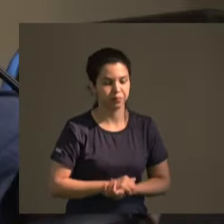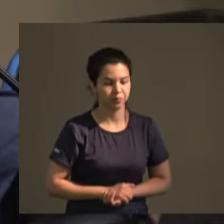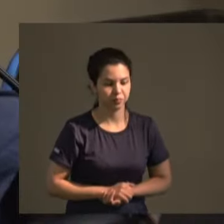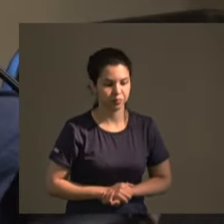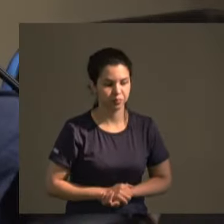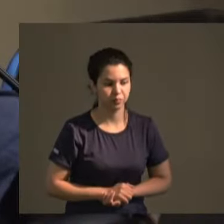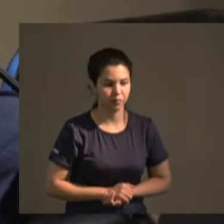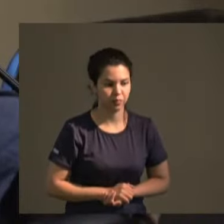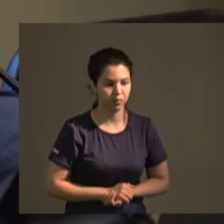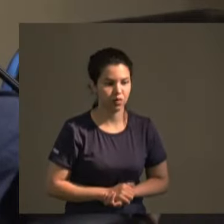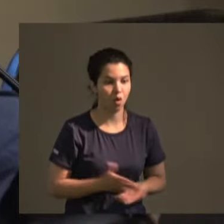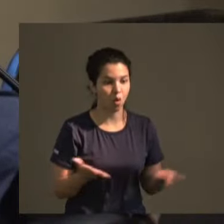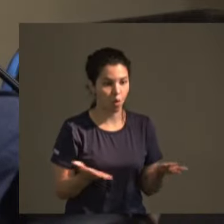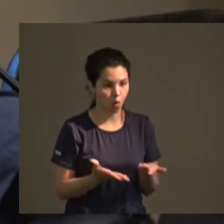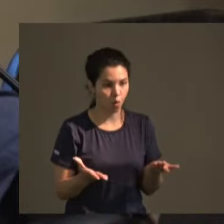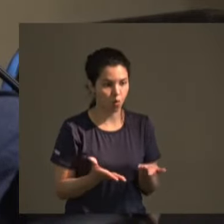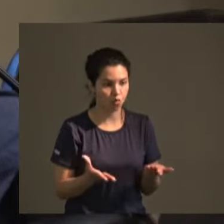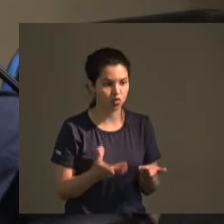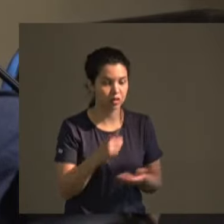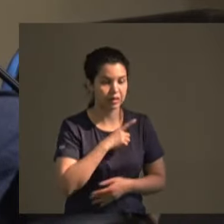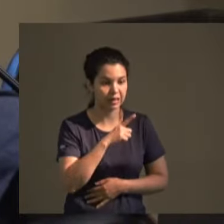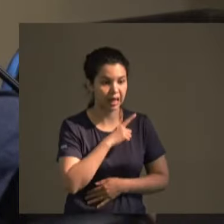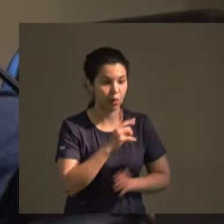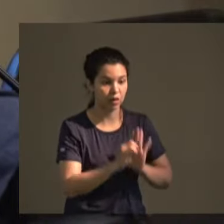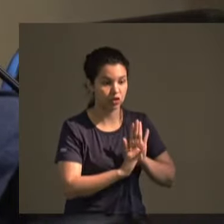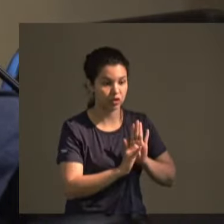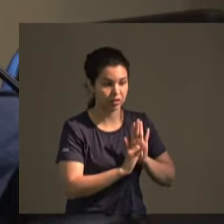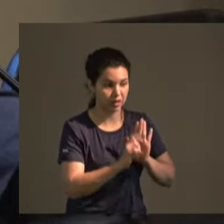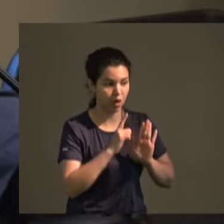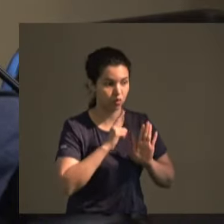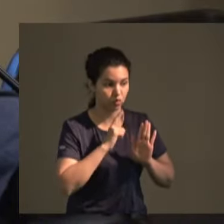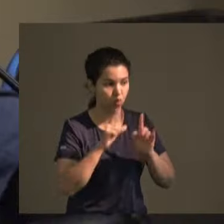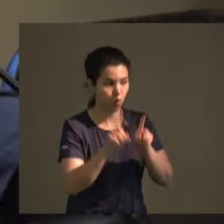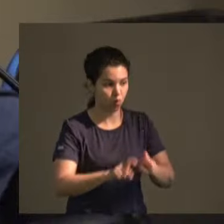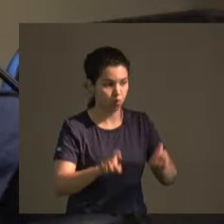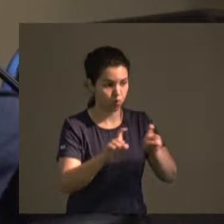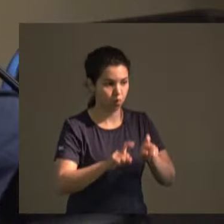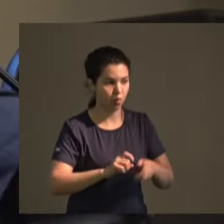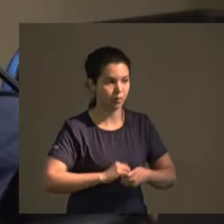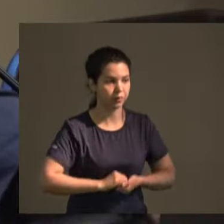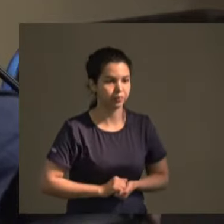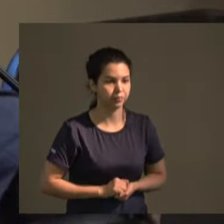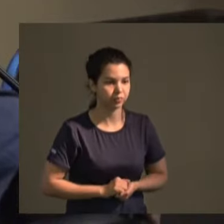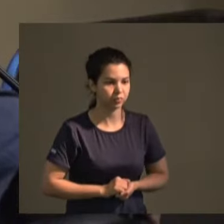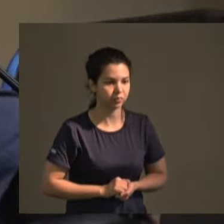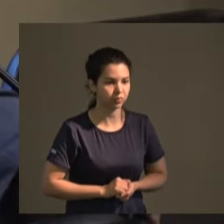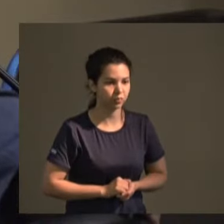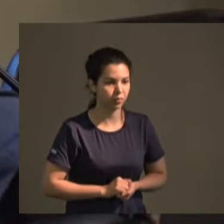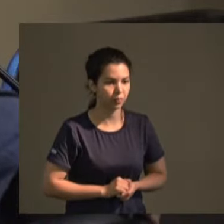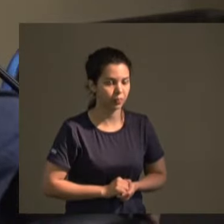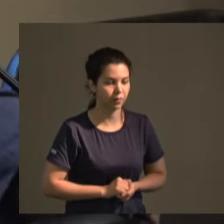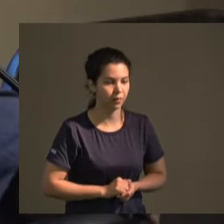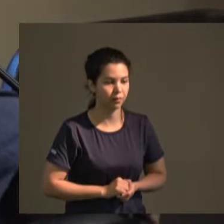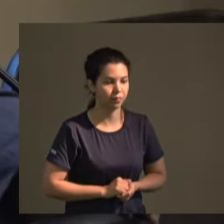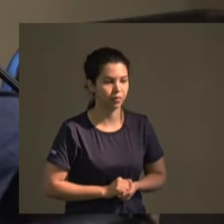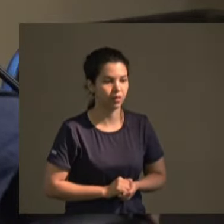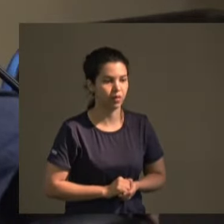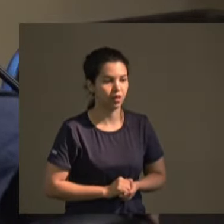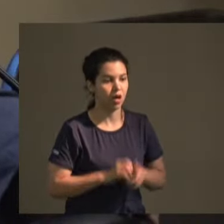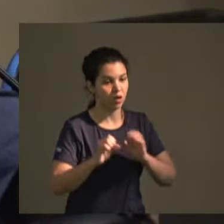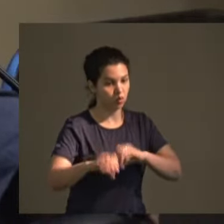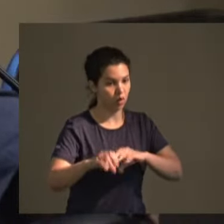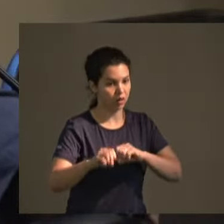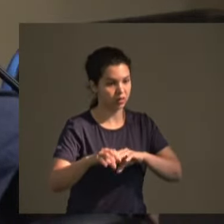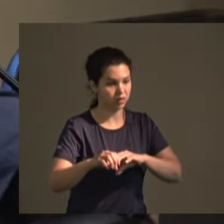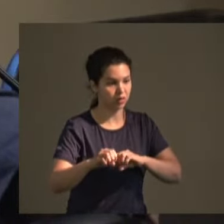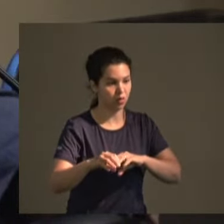nós temos, está no ar um edital aí para a pós-graduação para educação especial